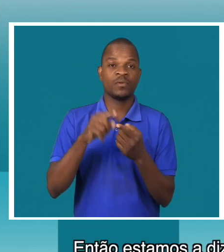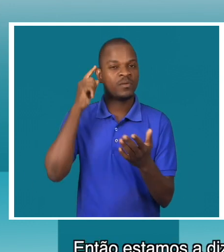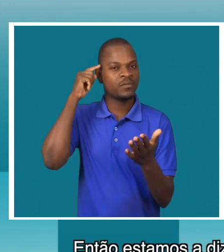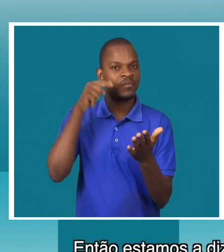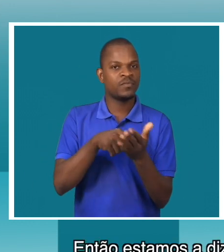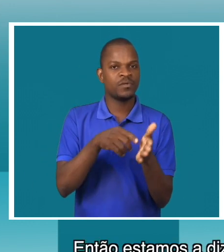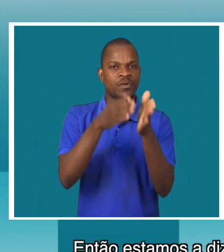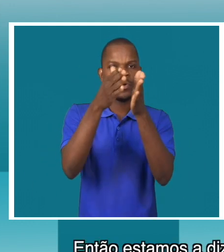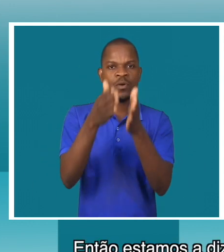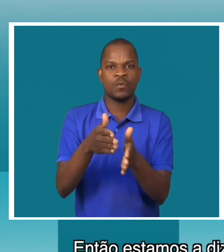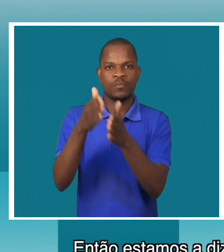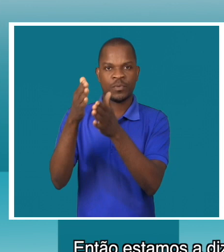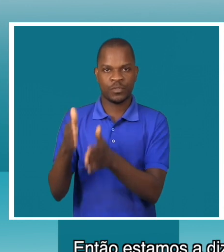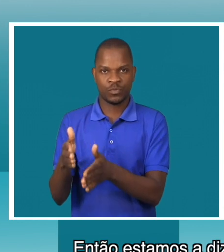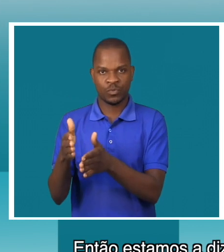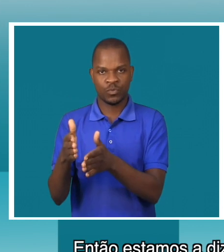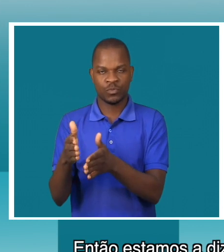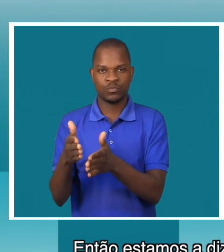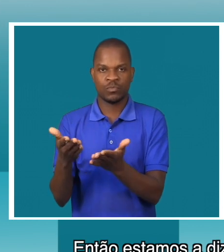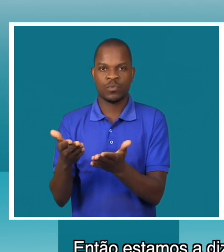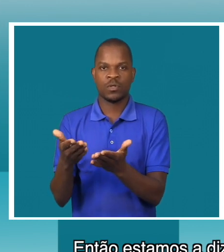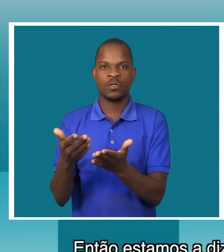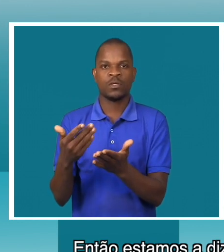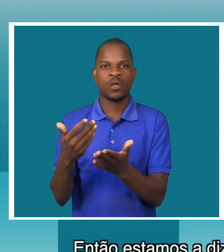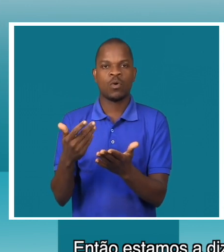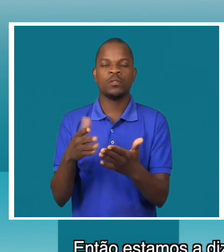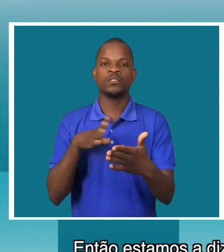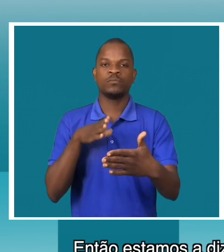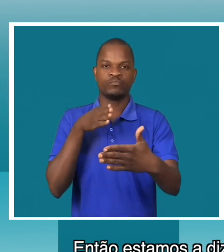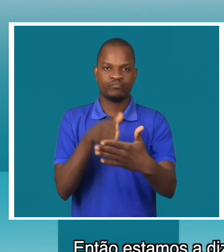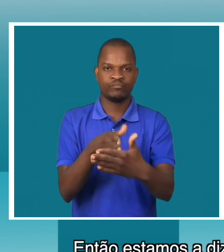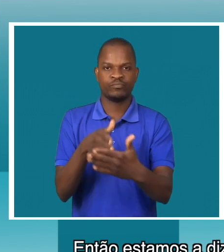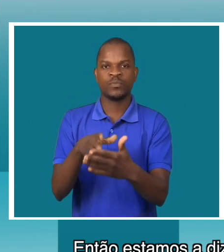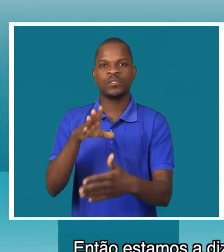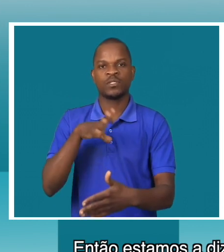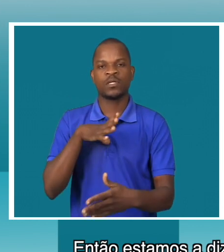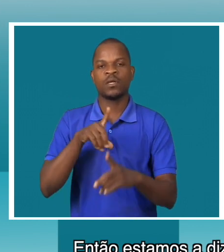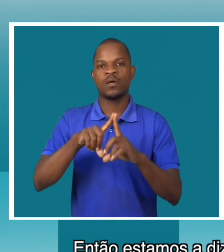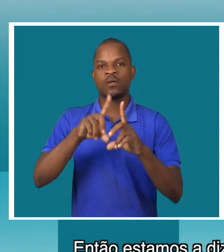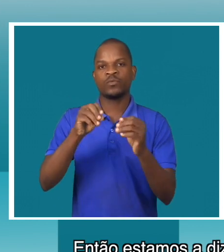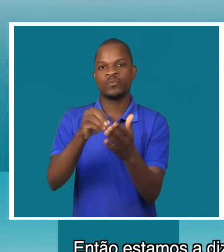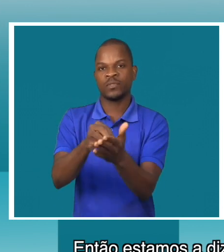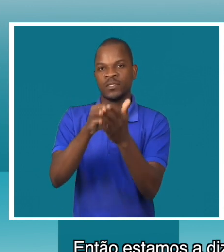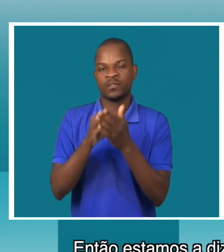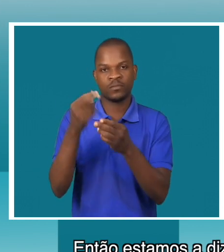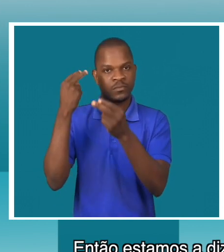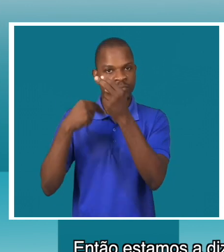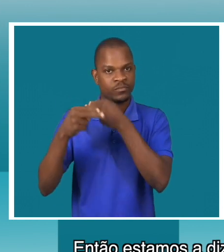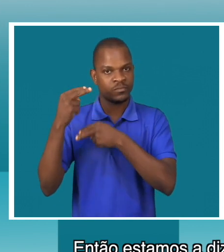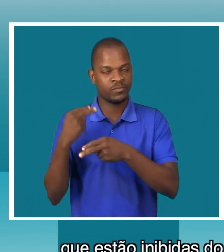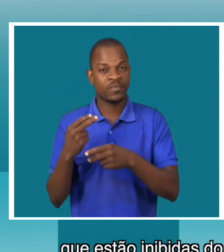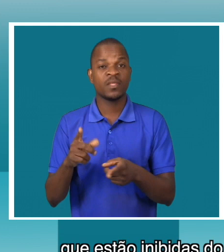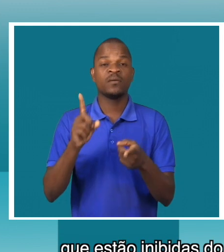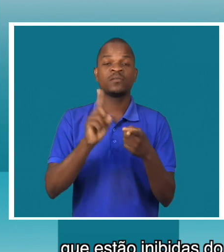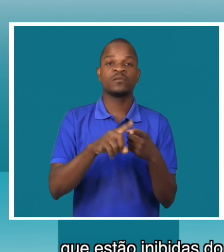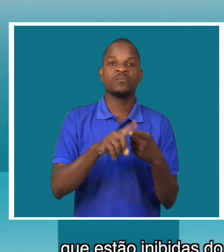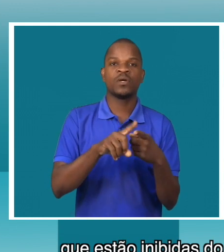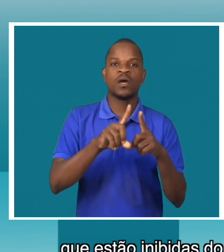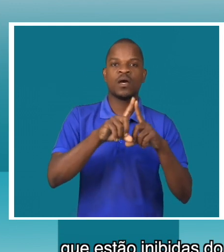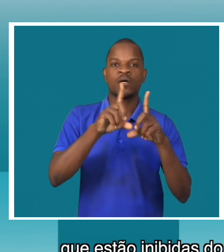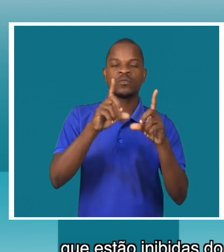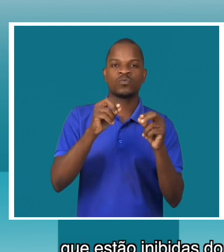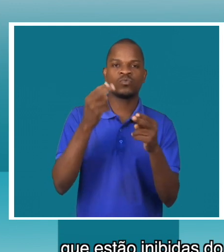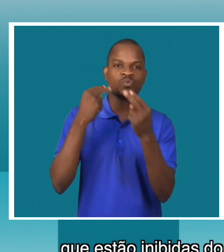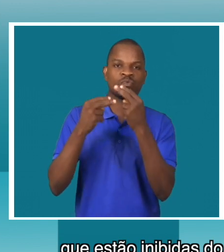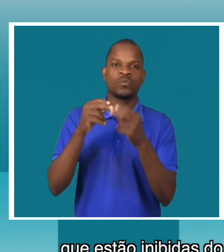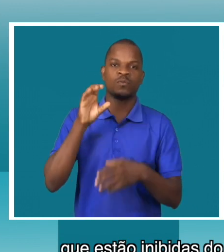imediatamente, nós estamos a dizer que tem algumas pessoas, a partir da nossa prática, que estão inibidas do acesso à história, estão inibidas do